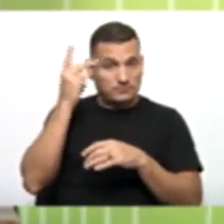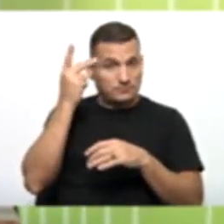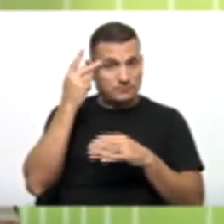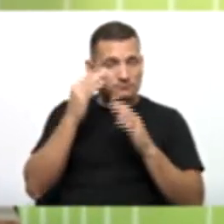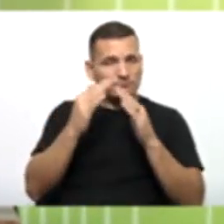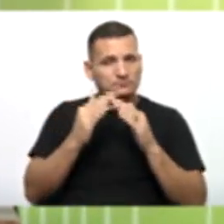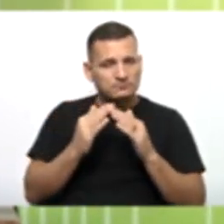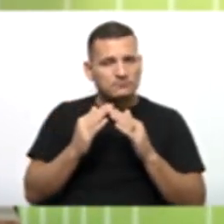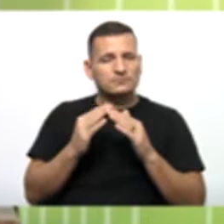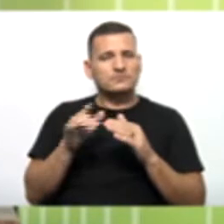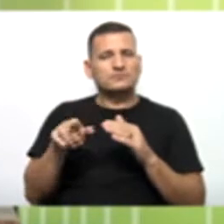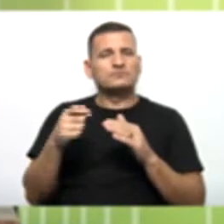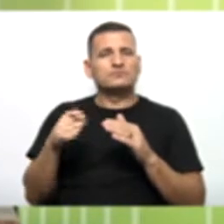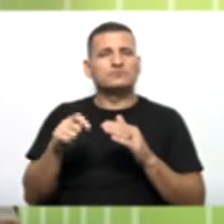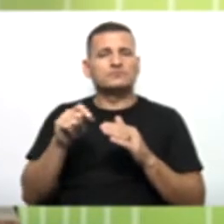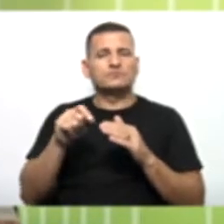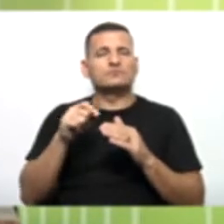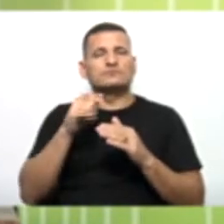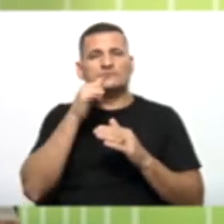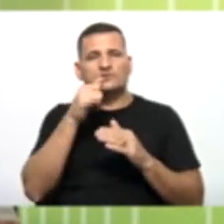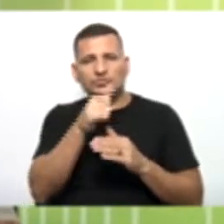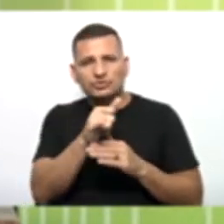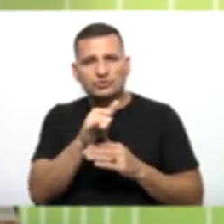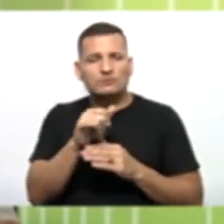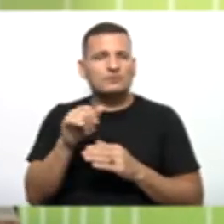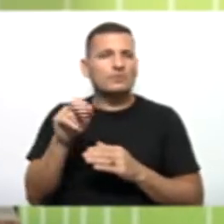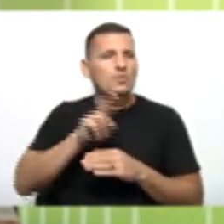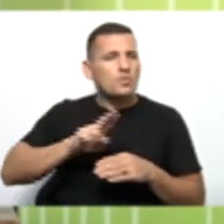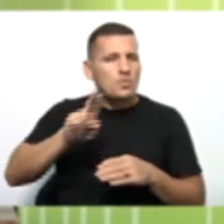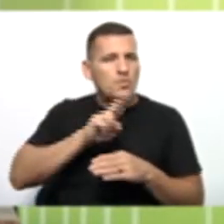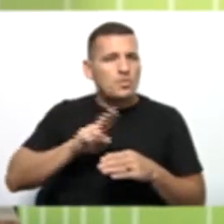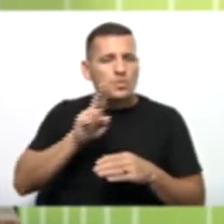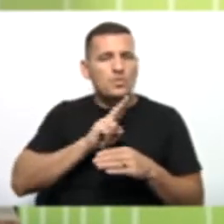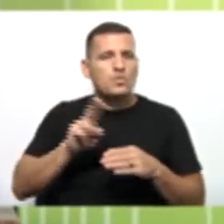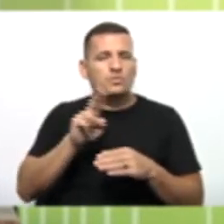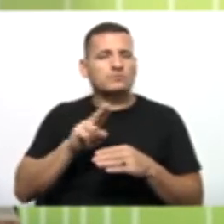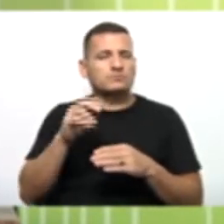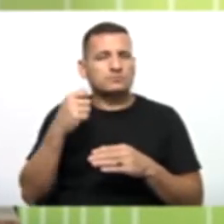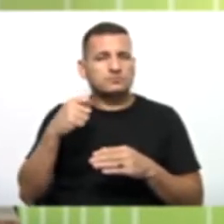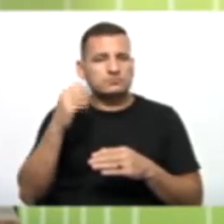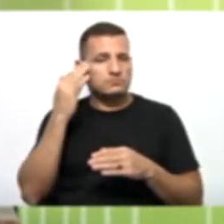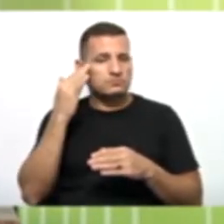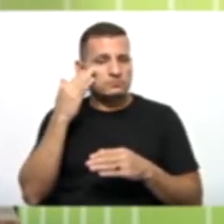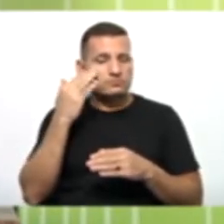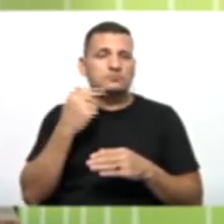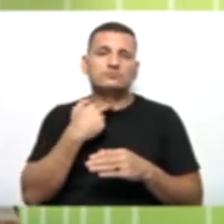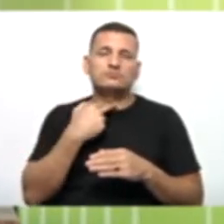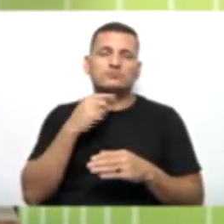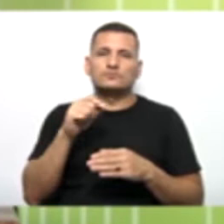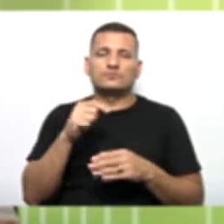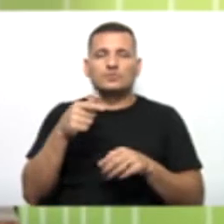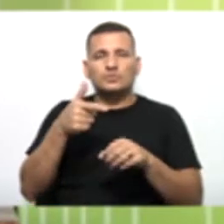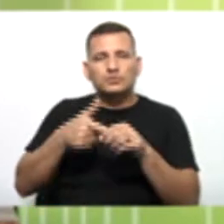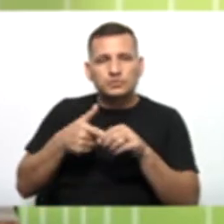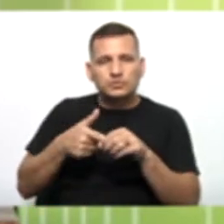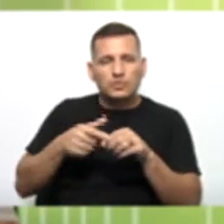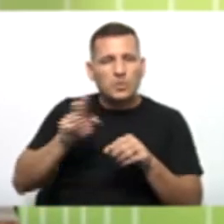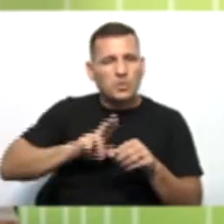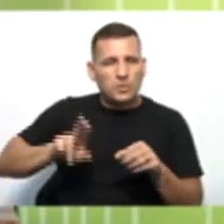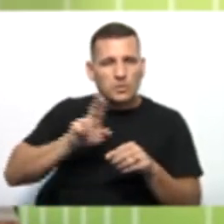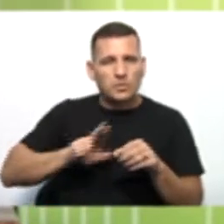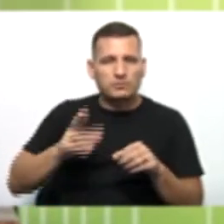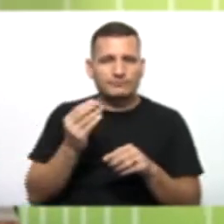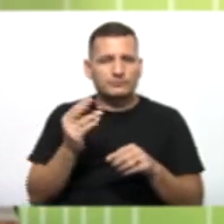com a quantidade de energia que ela utiliza, ela não pode utilizar muito combustível. Por quê? Todos